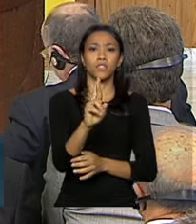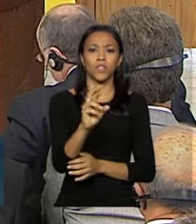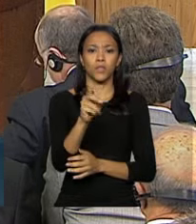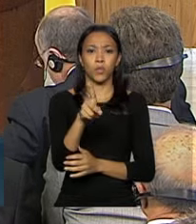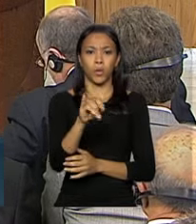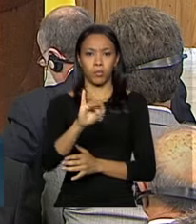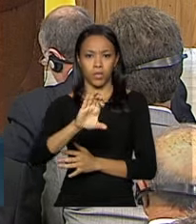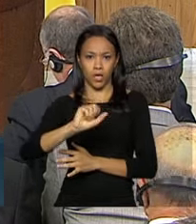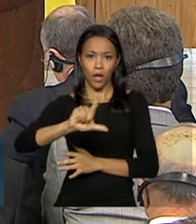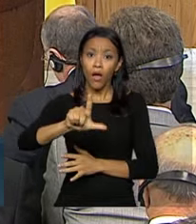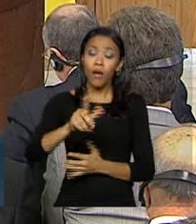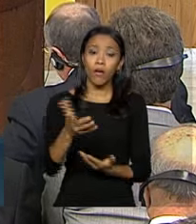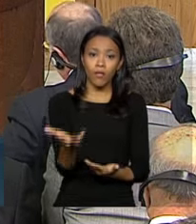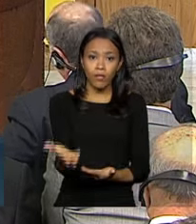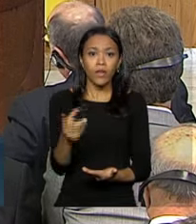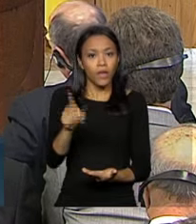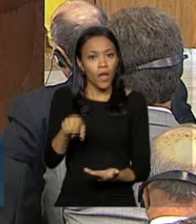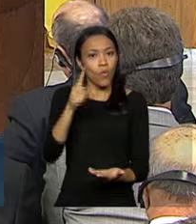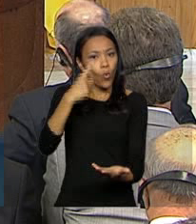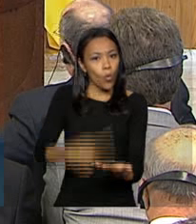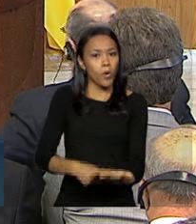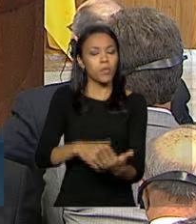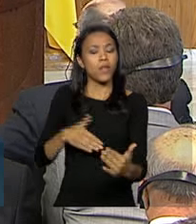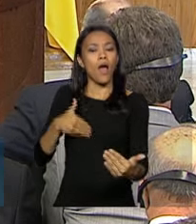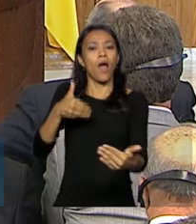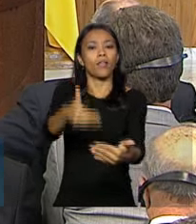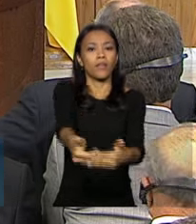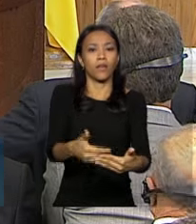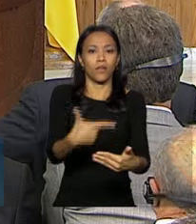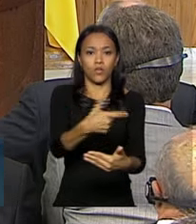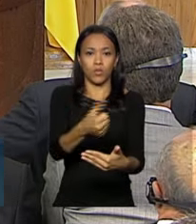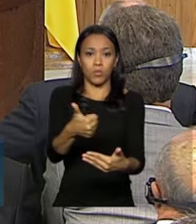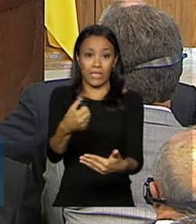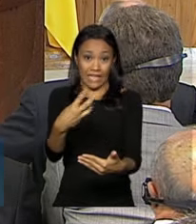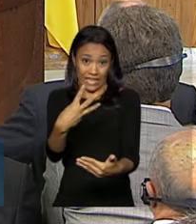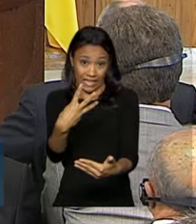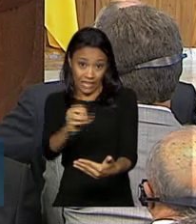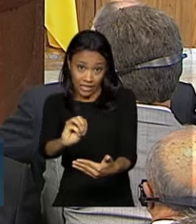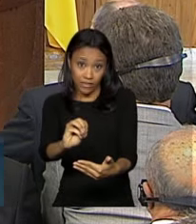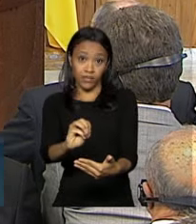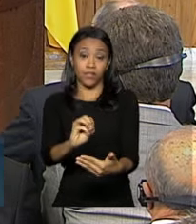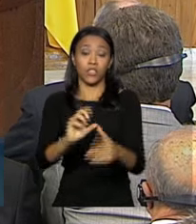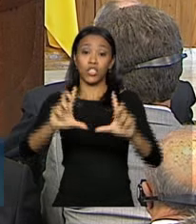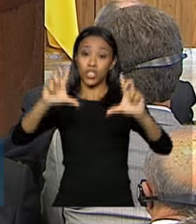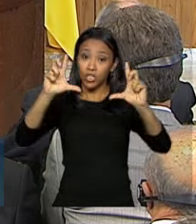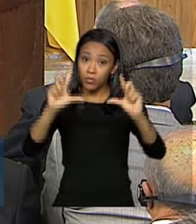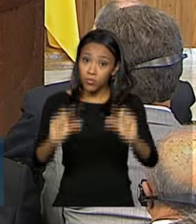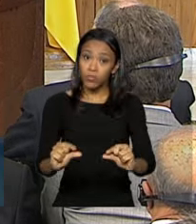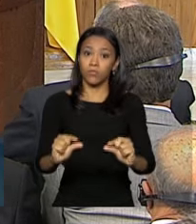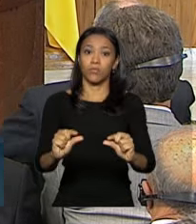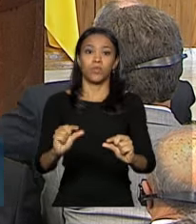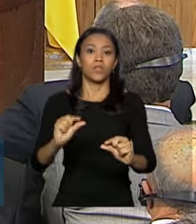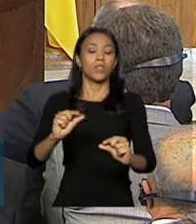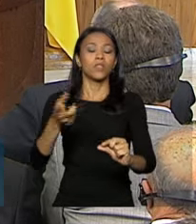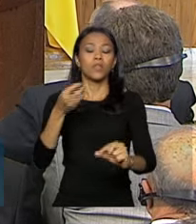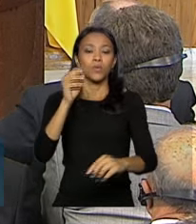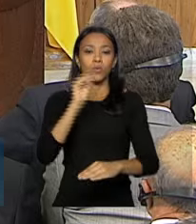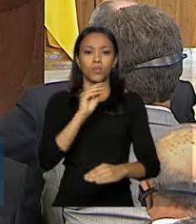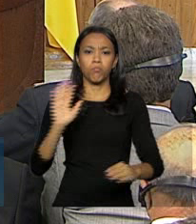muito positivo esse compromisso até 2030 reduzir para zero o desmatamento